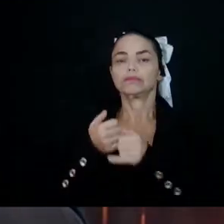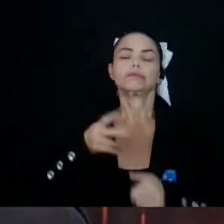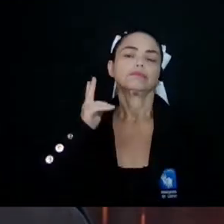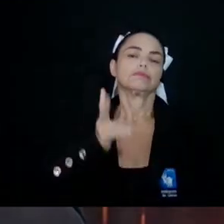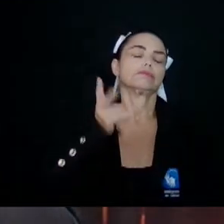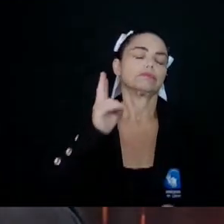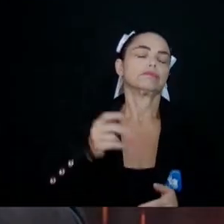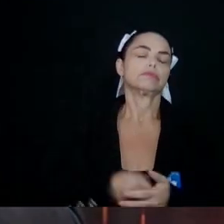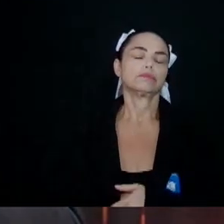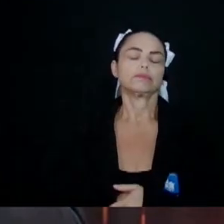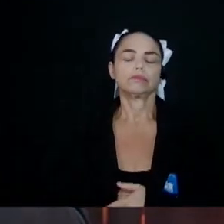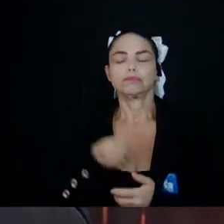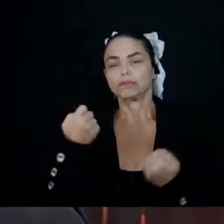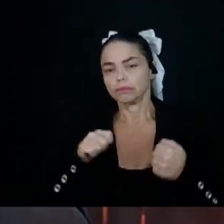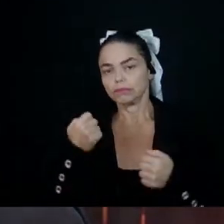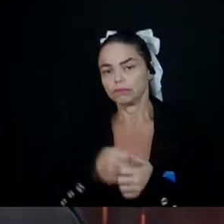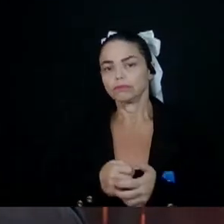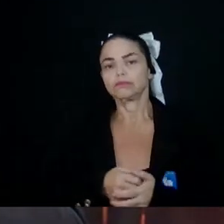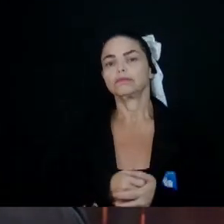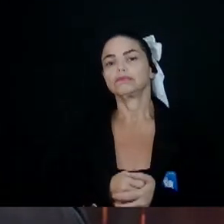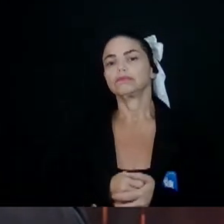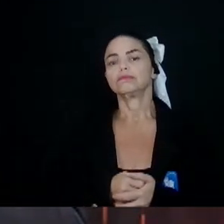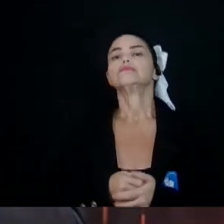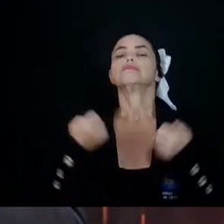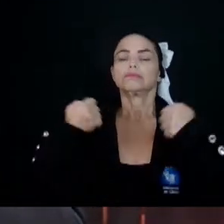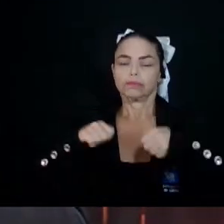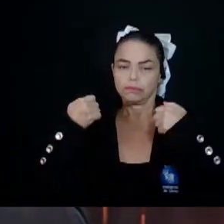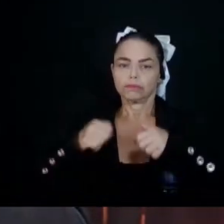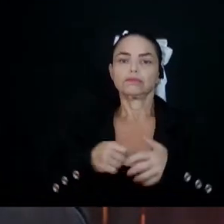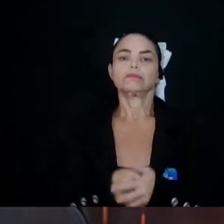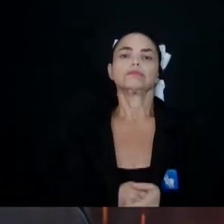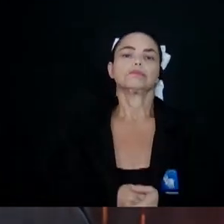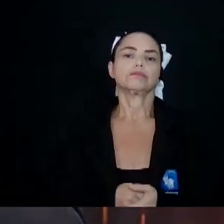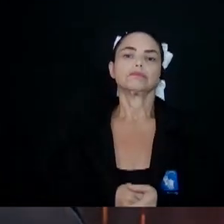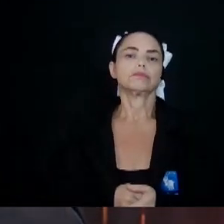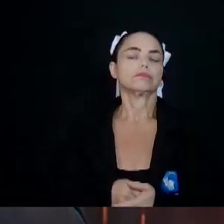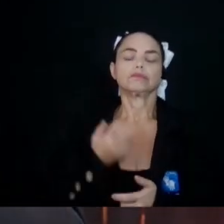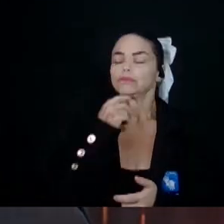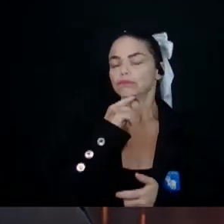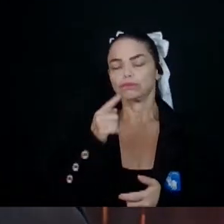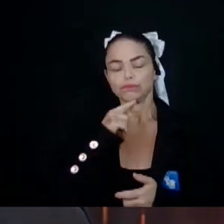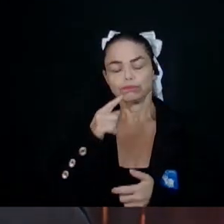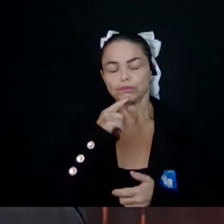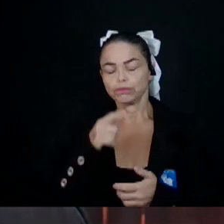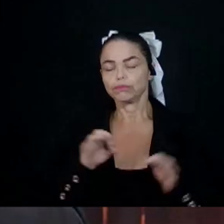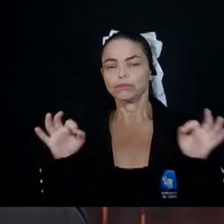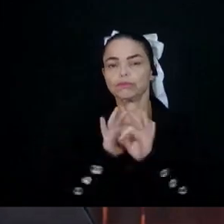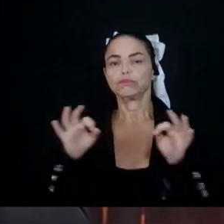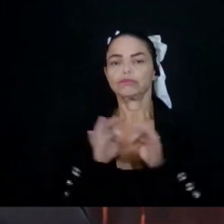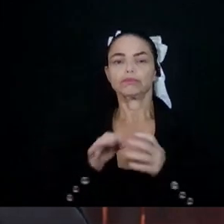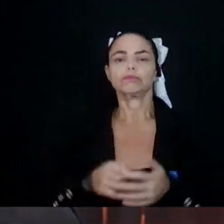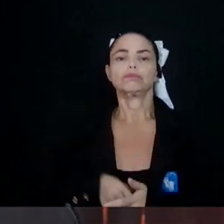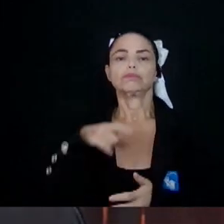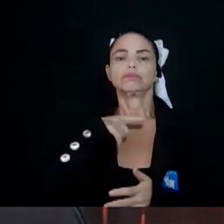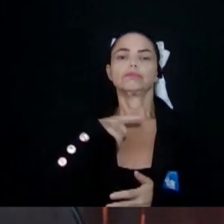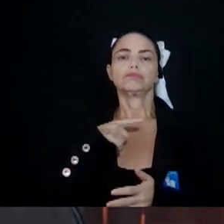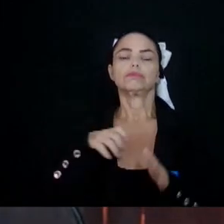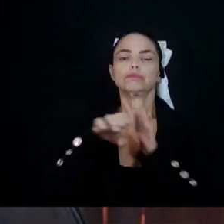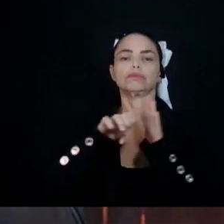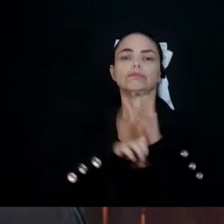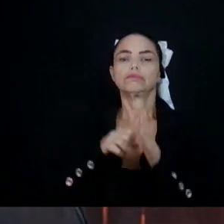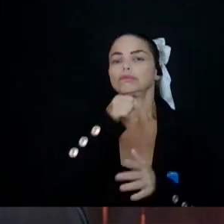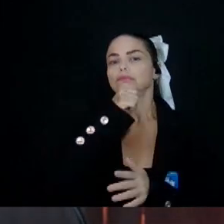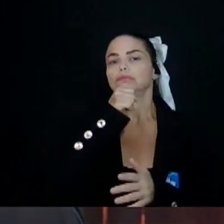Agora, se precisa de mais, sem sombra de dúvida precisa de mais. Não tenho dúvida nenhuma que daqui a pouco a gente vai ter que ter o Estatuto do Idoso